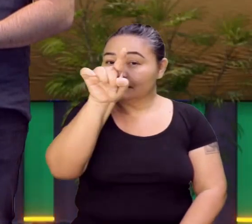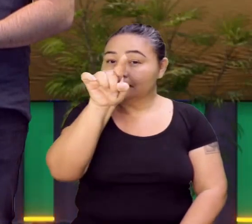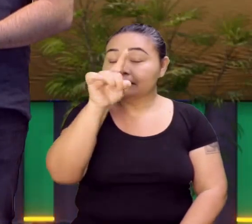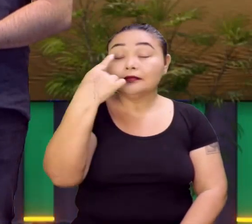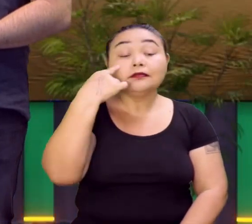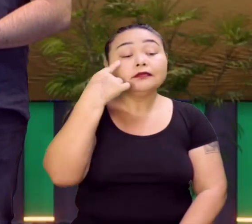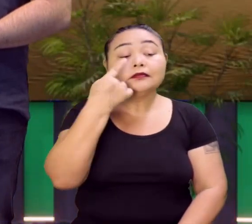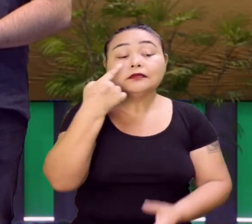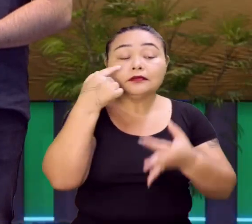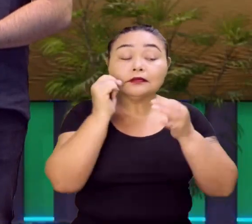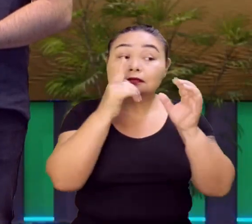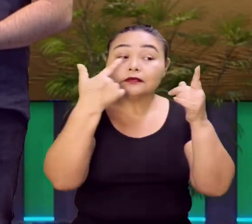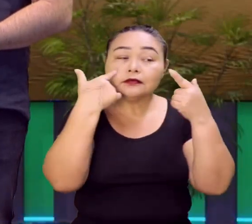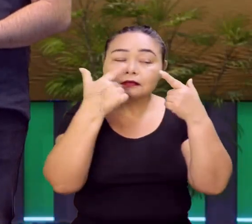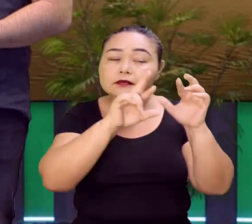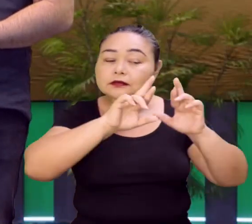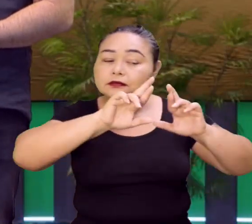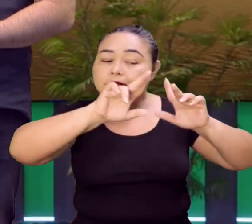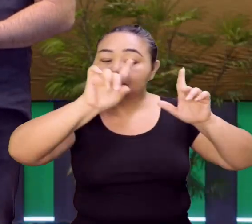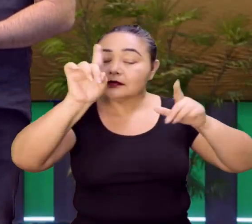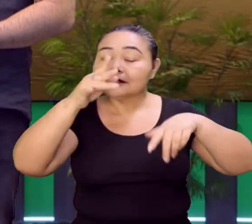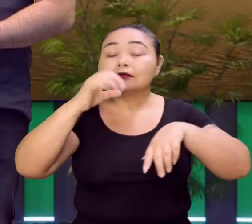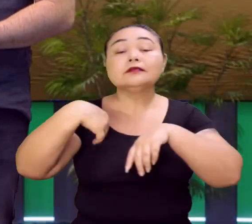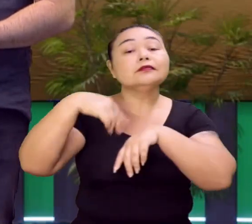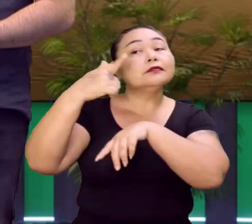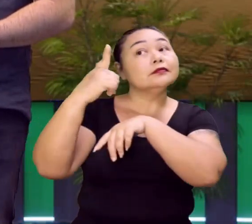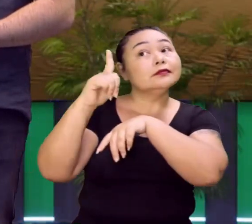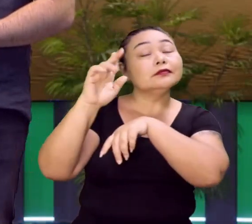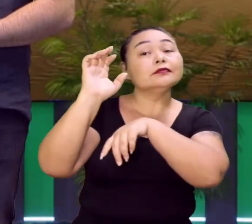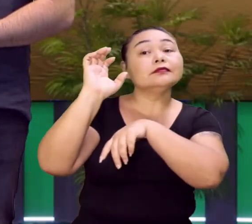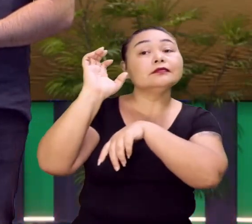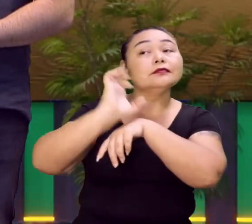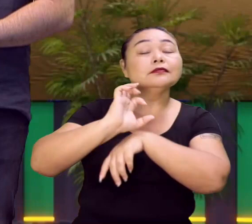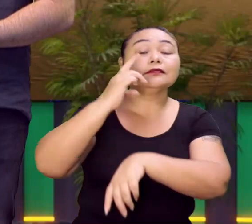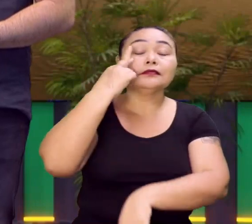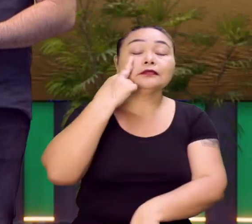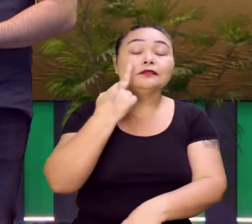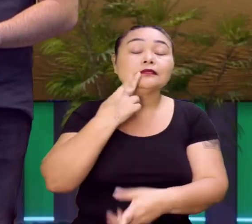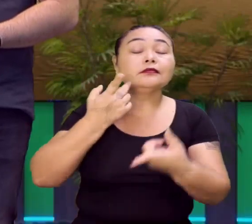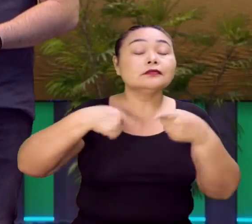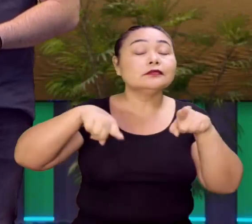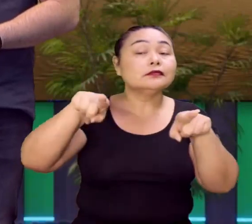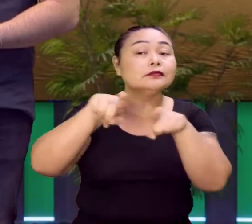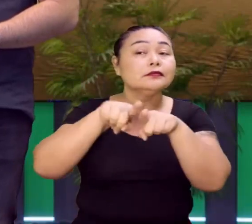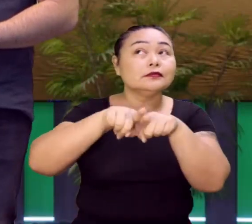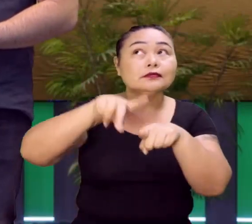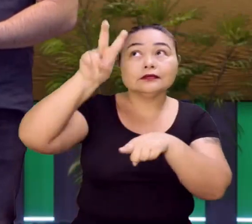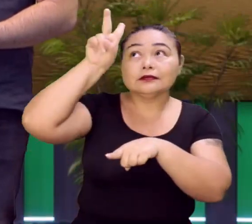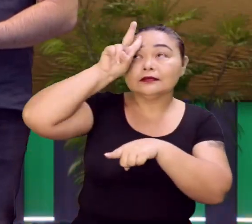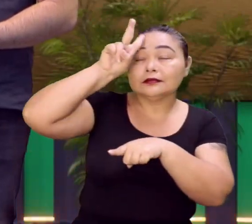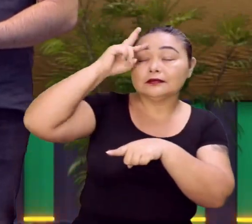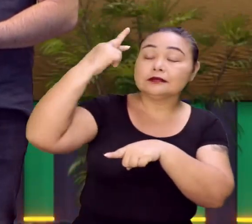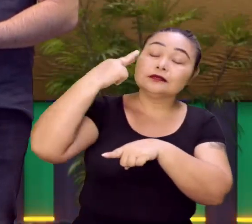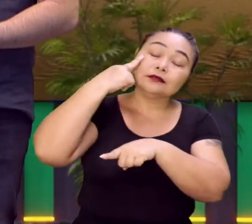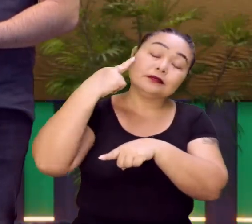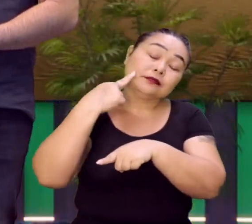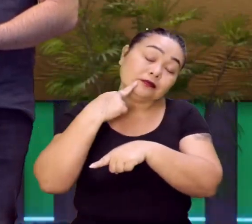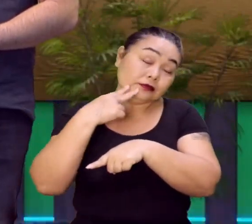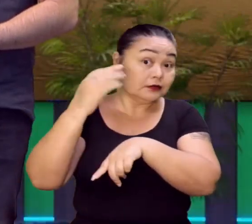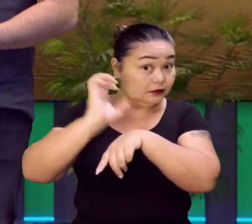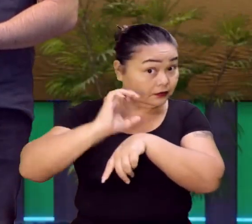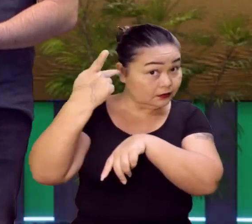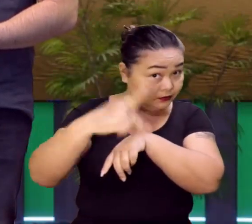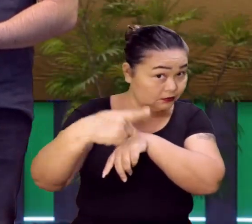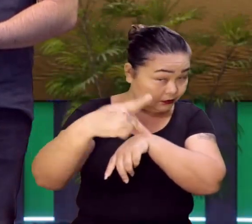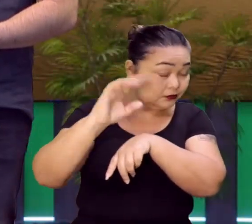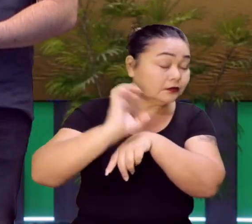esse olhar diferenciado para a geografia de Rondônia e também para a história de Rondônia. Muito bem. Porque quando vem concurso, vem do estado, né, estado